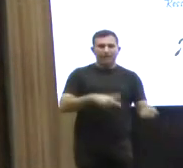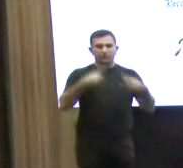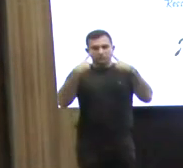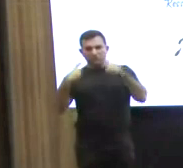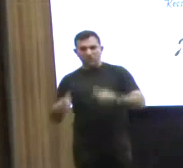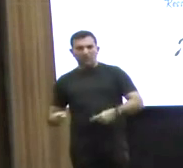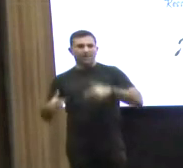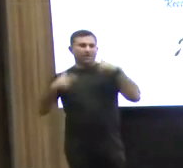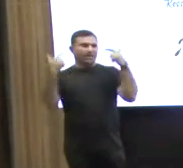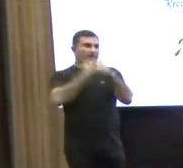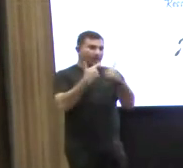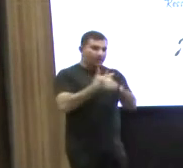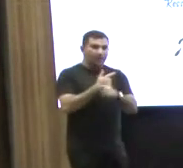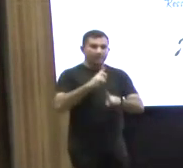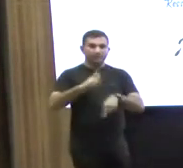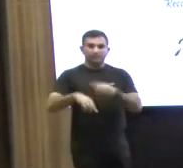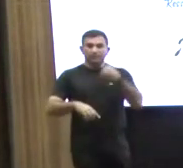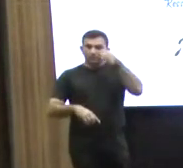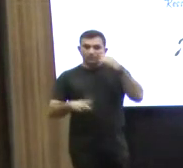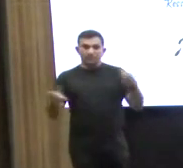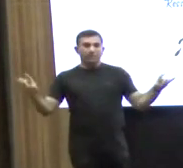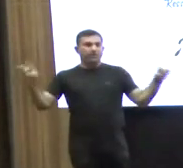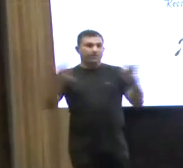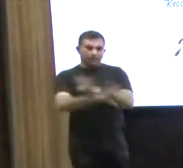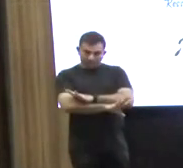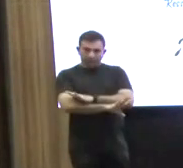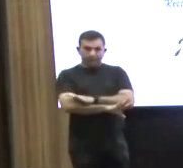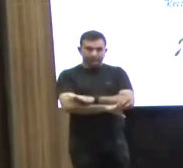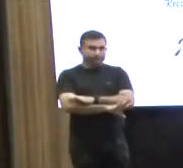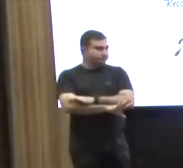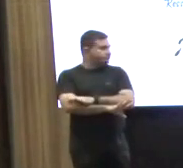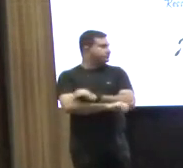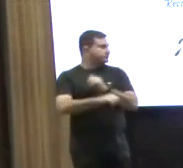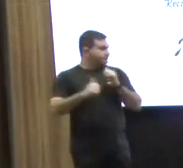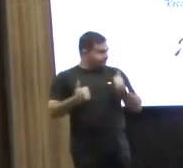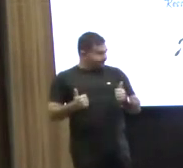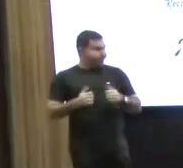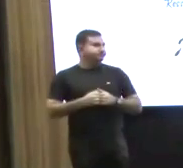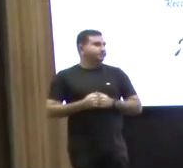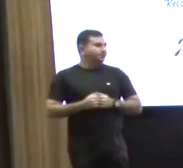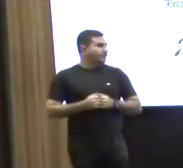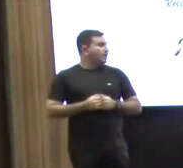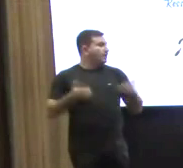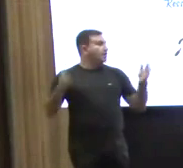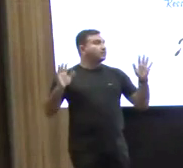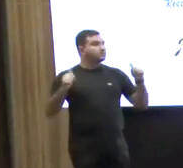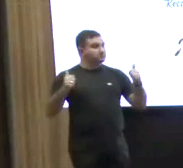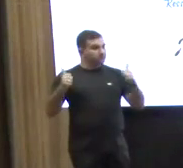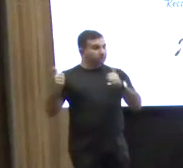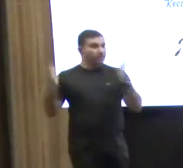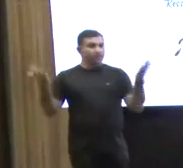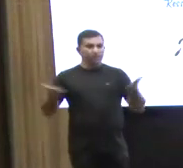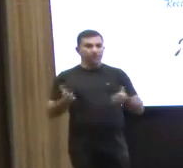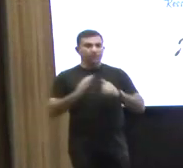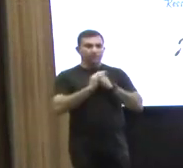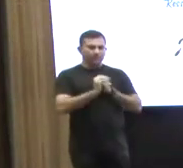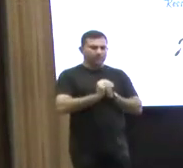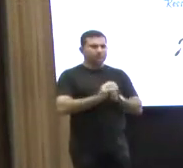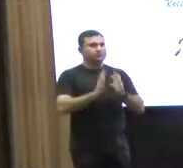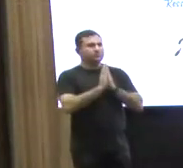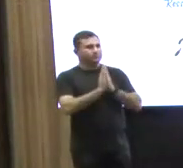então vamos vendar nossos olhos e vamos experimentar por 10 minutos a experiência do Juquinha. É uma experiência muito aproximada, mas vamos lá. Aí eles